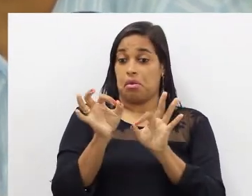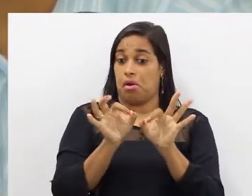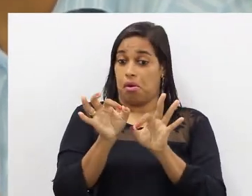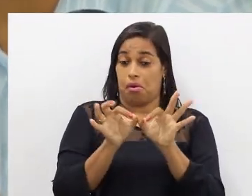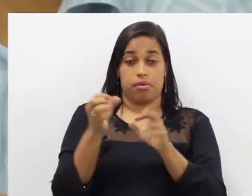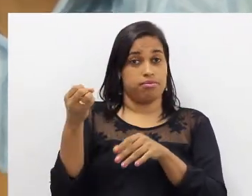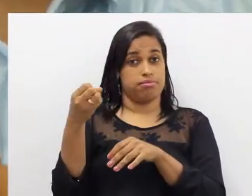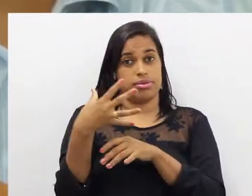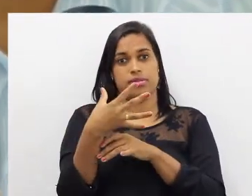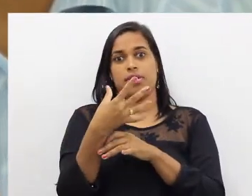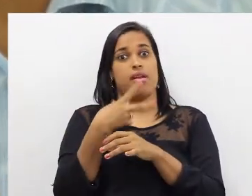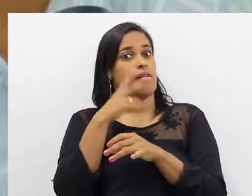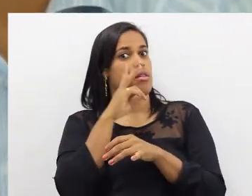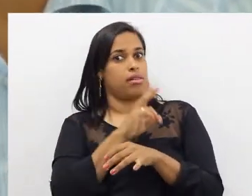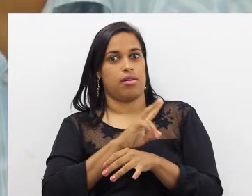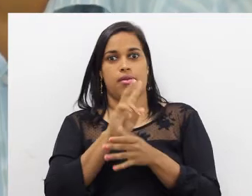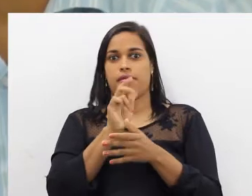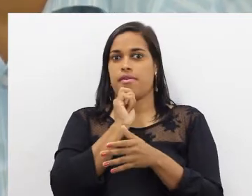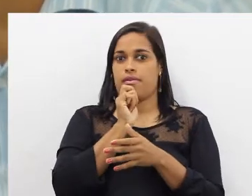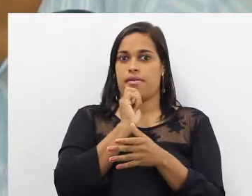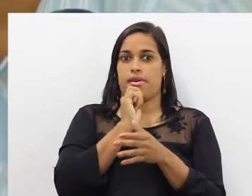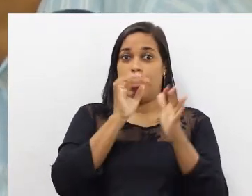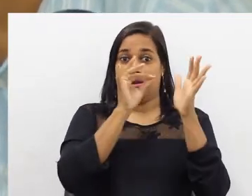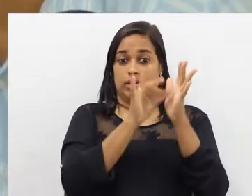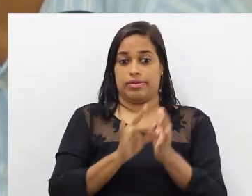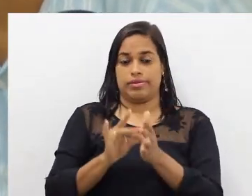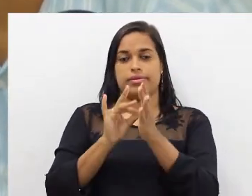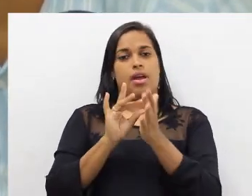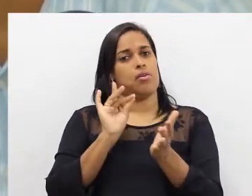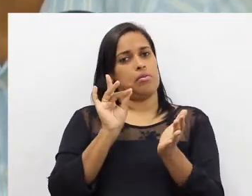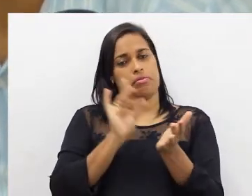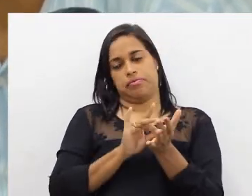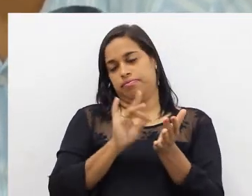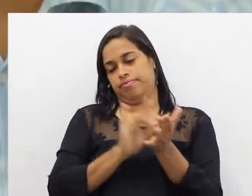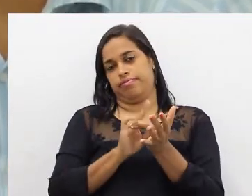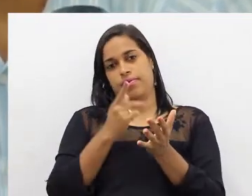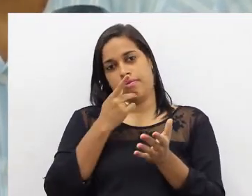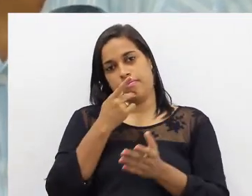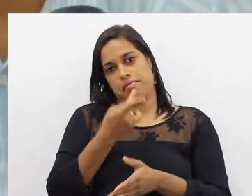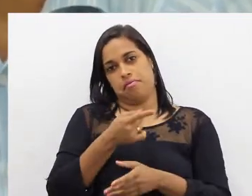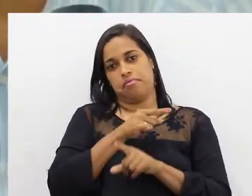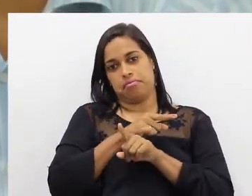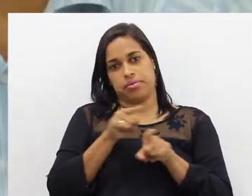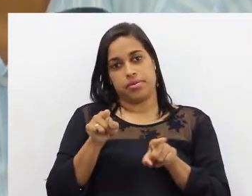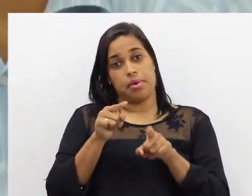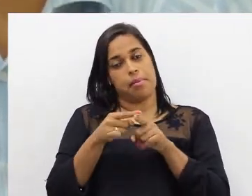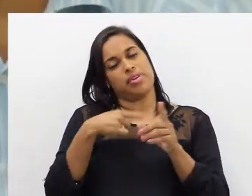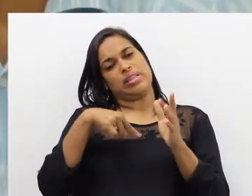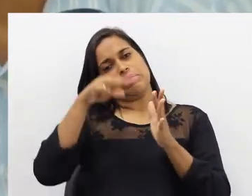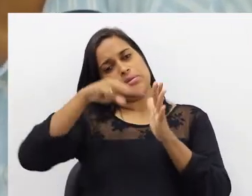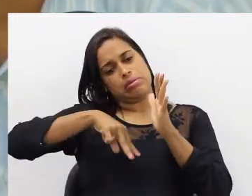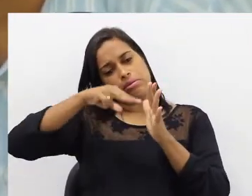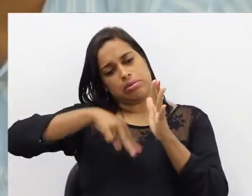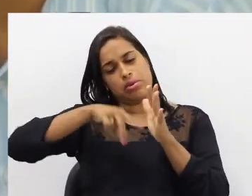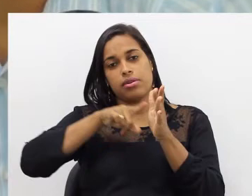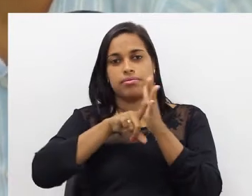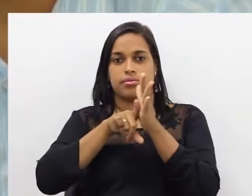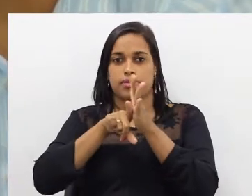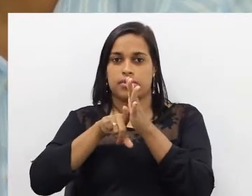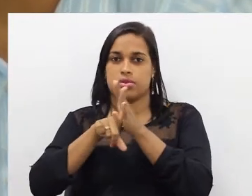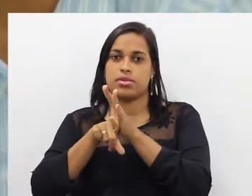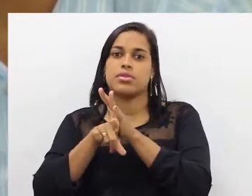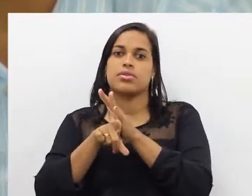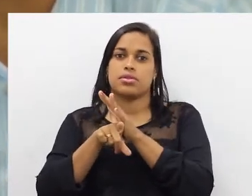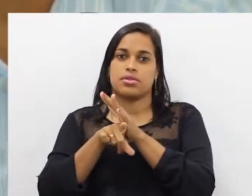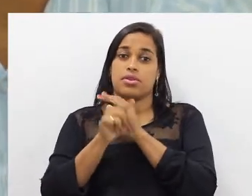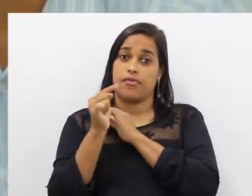aí, tá? Eu ainda não vi essa rede implementada, sou sincero com vocês, mas já li bastante e vale a pena você dar uma pesquisada sobre rede mesh.